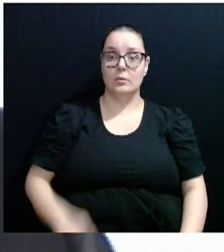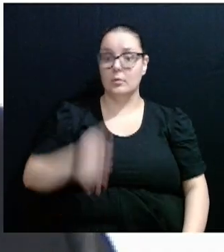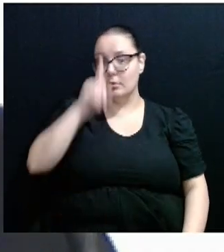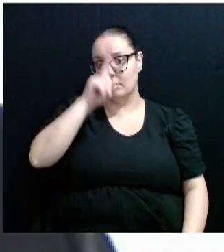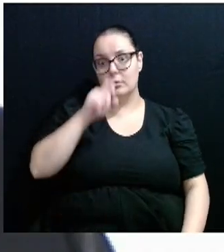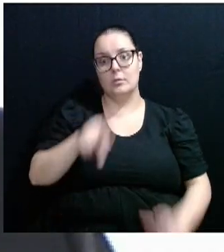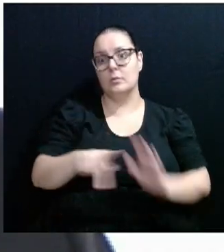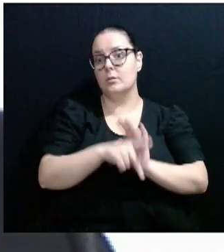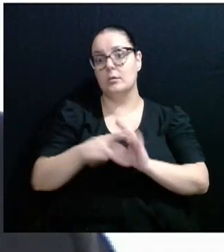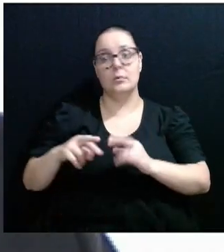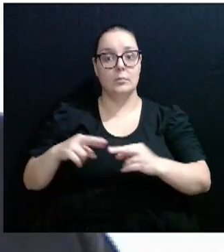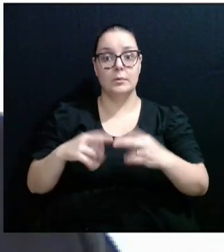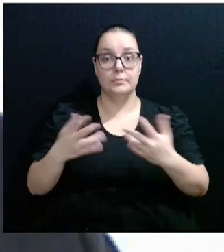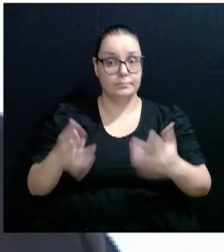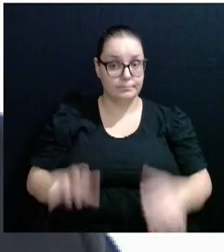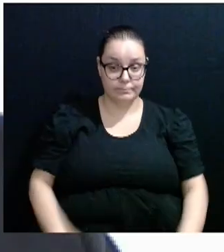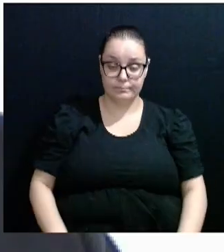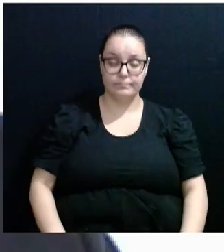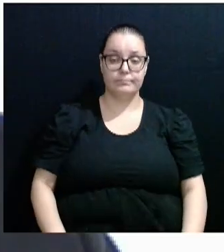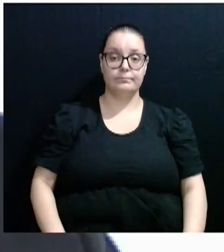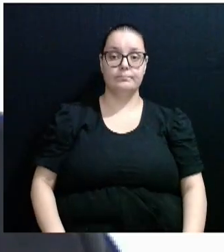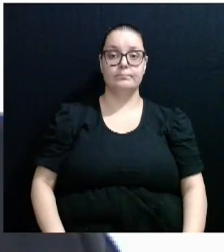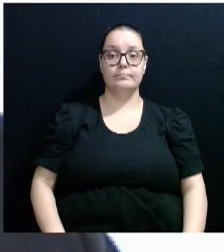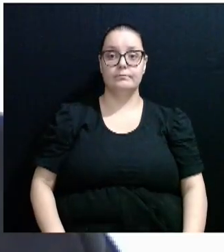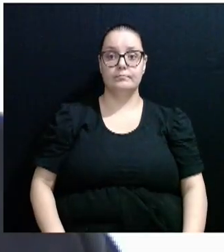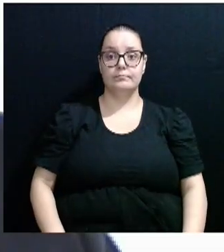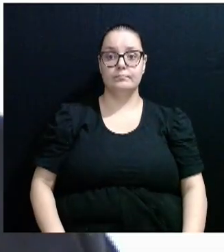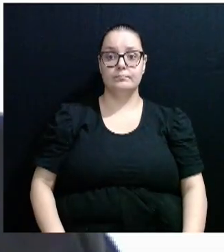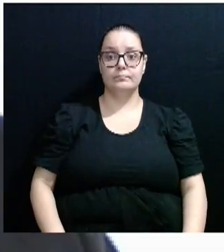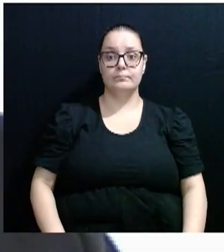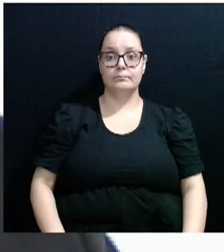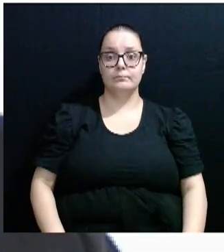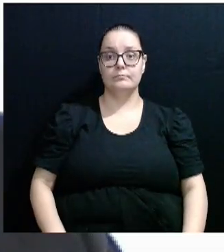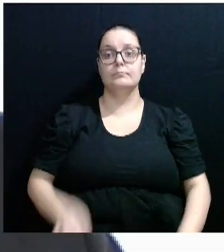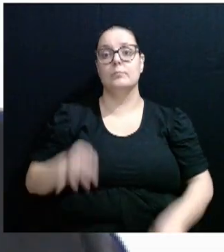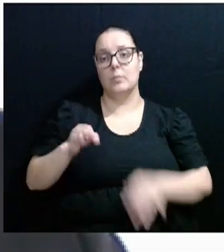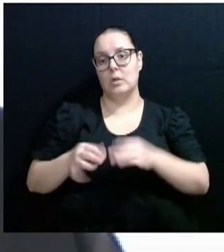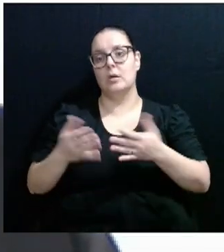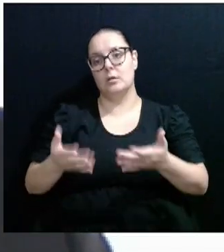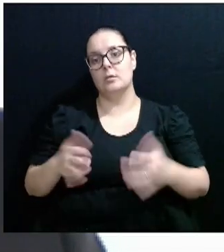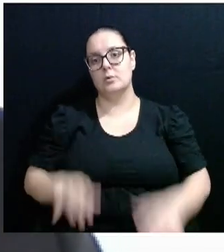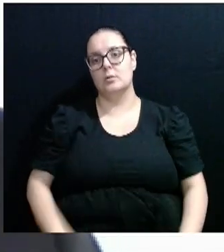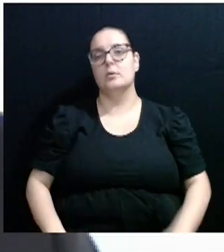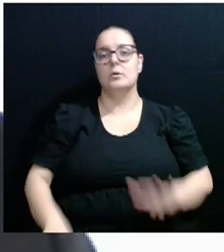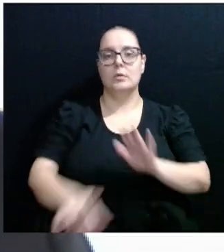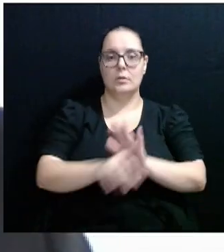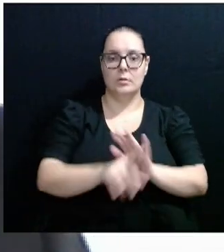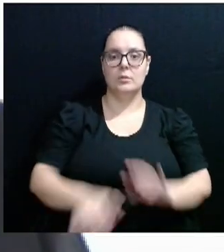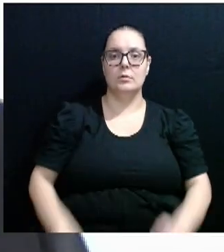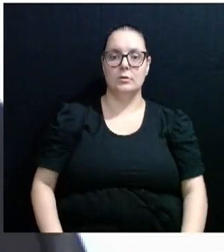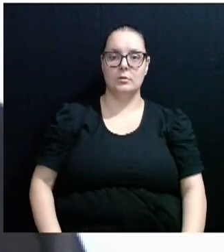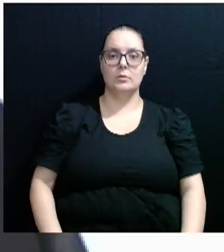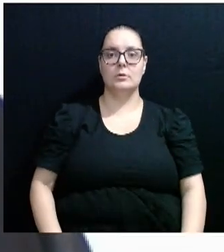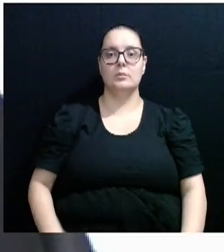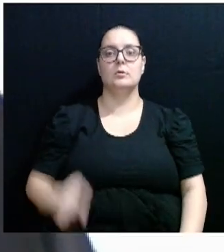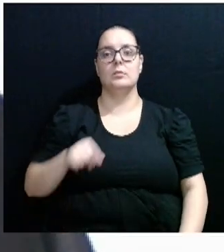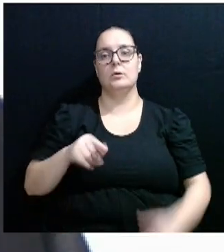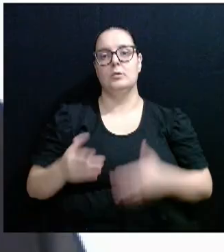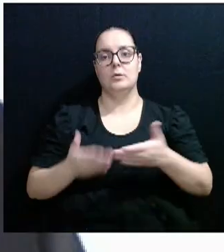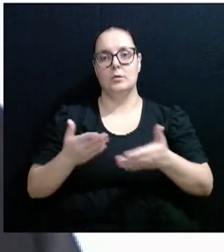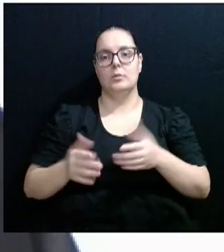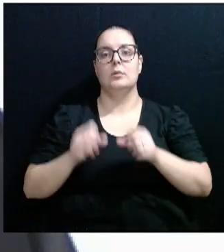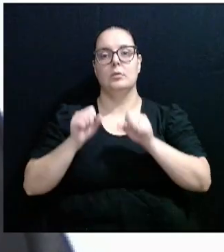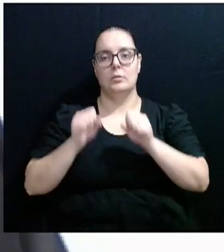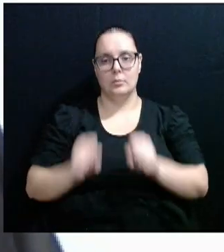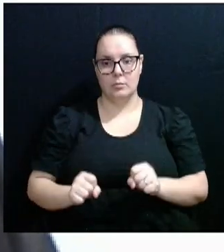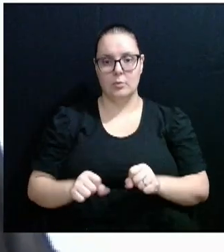rede. Então, pela justiça e pela lei, esse tratamento ele pode e ele